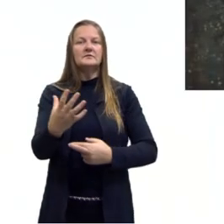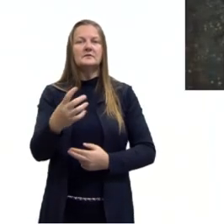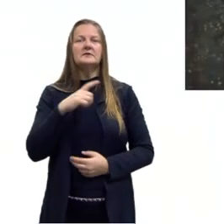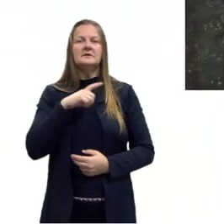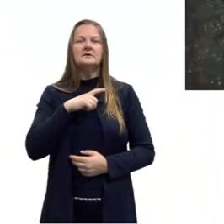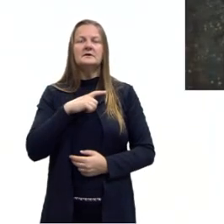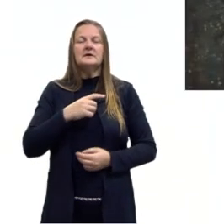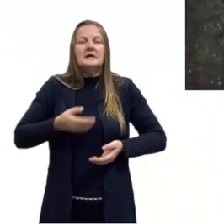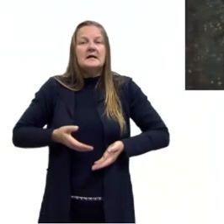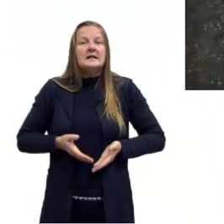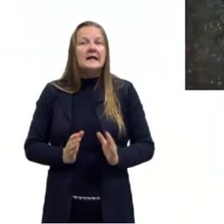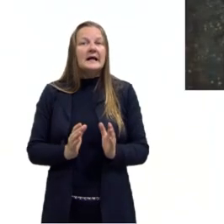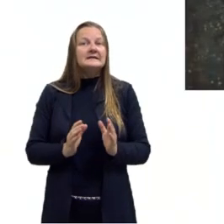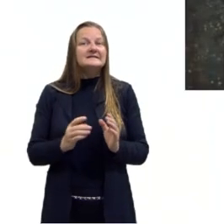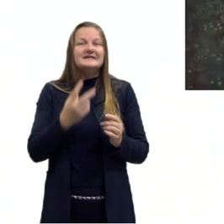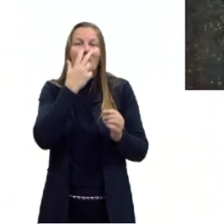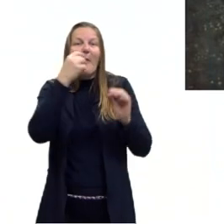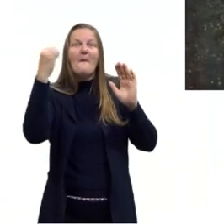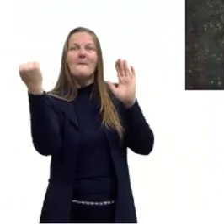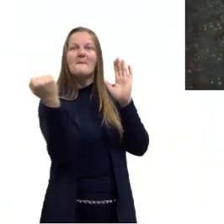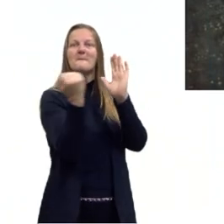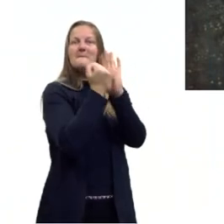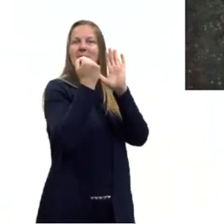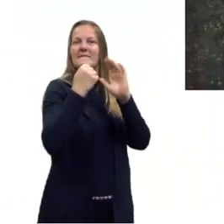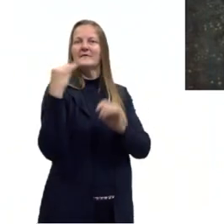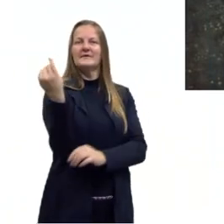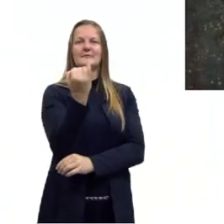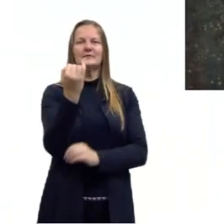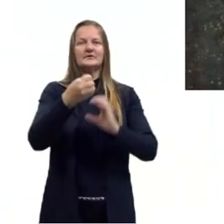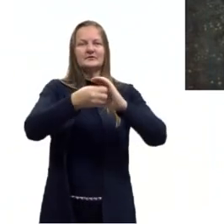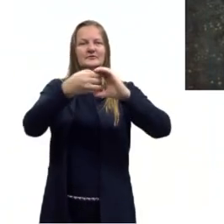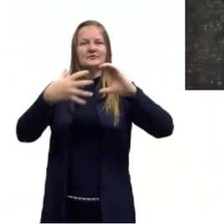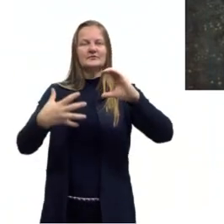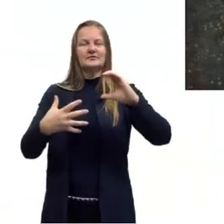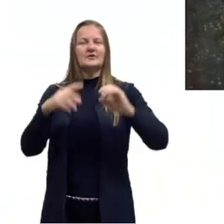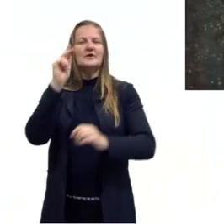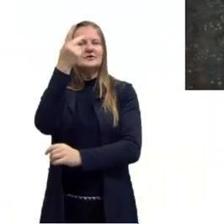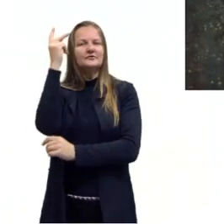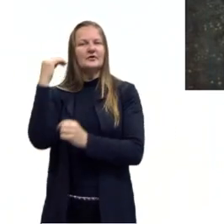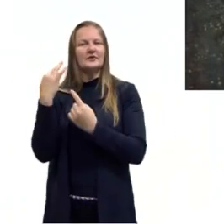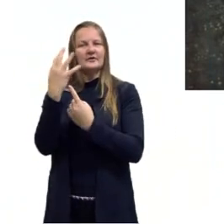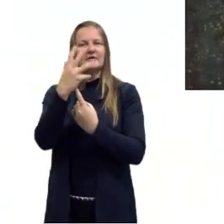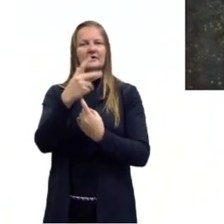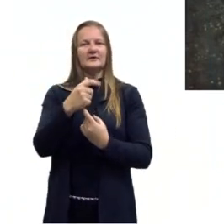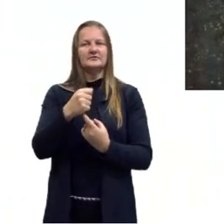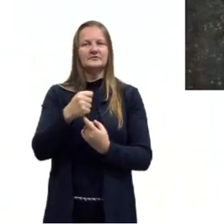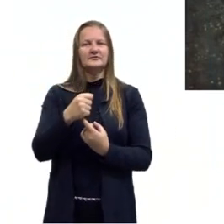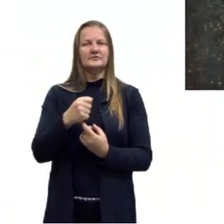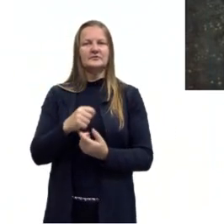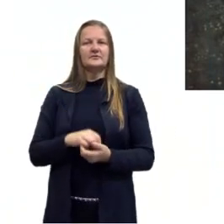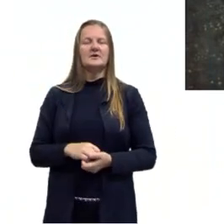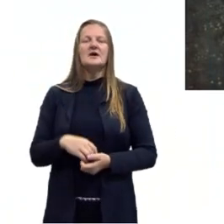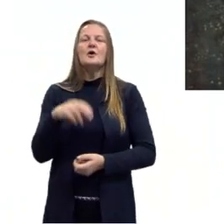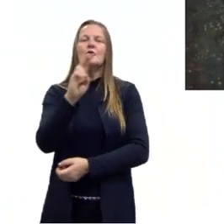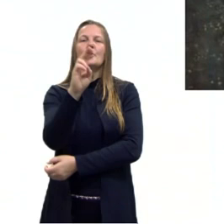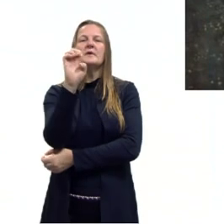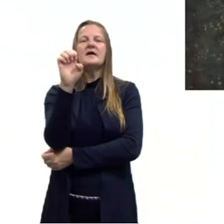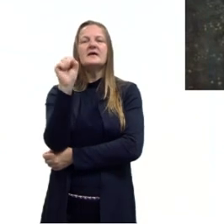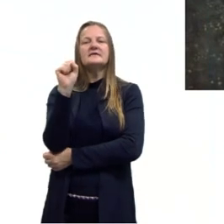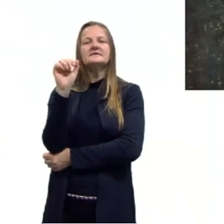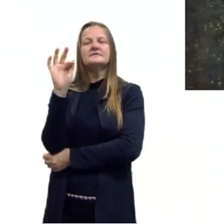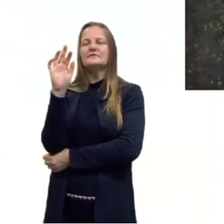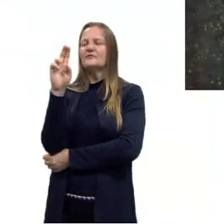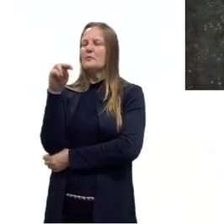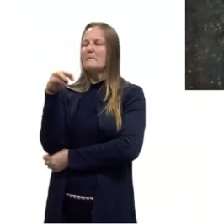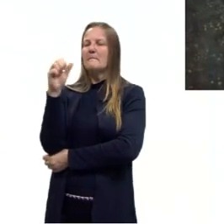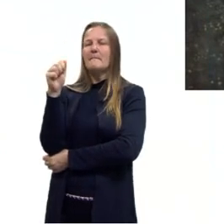na Sic também uma outra importante característica da história da arte que é o sfumato sfumato